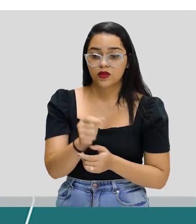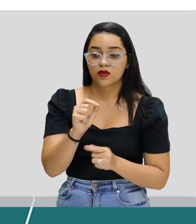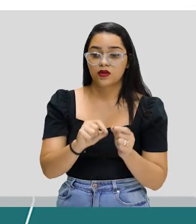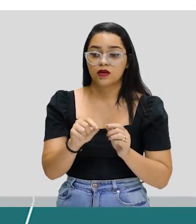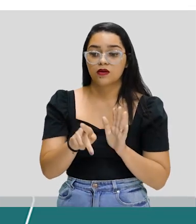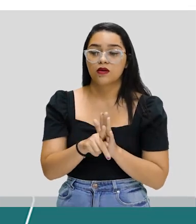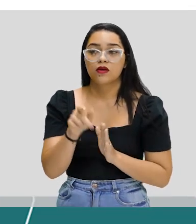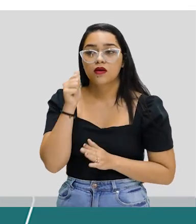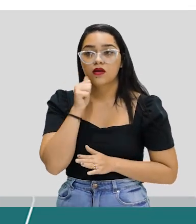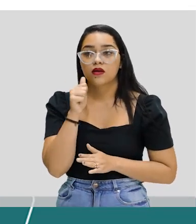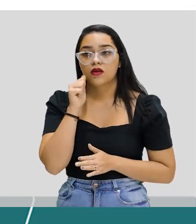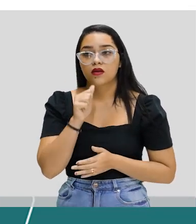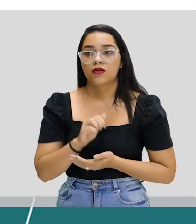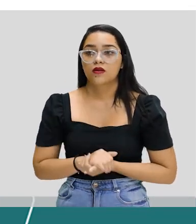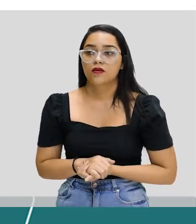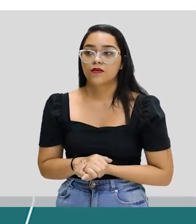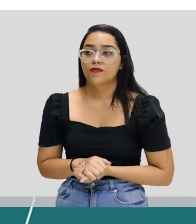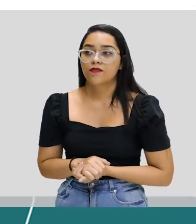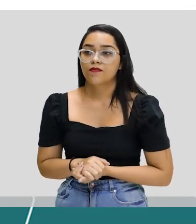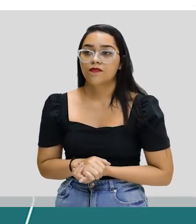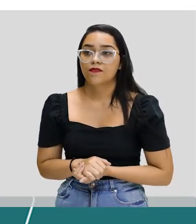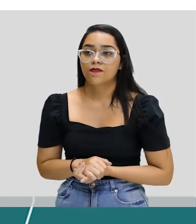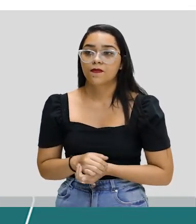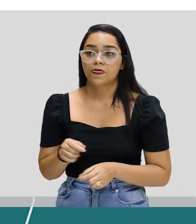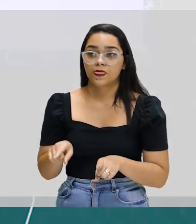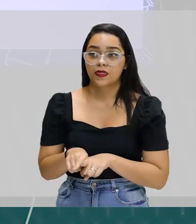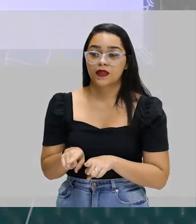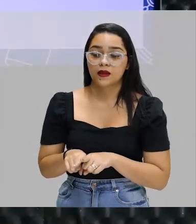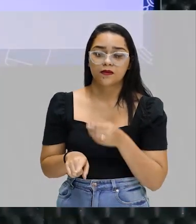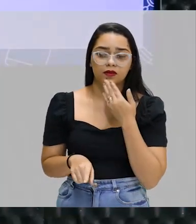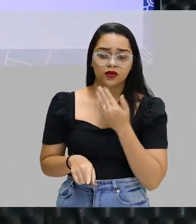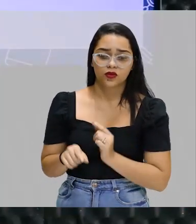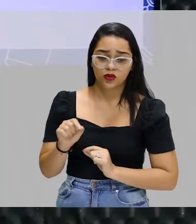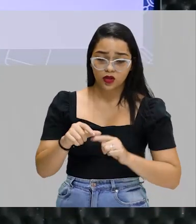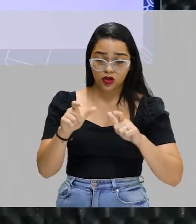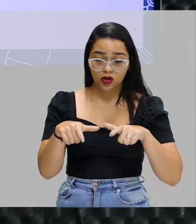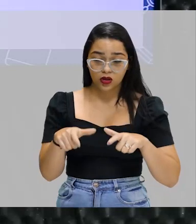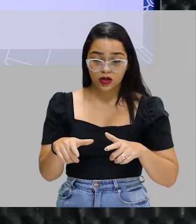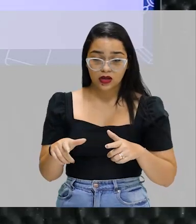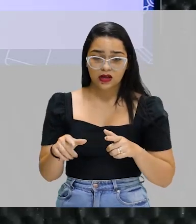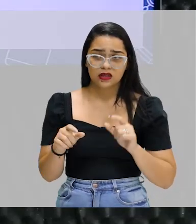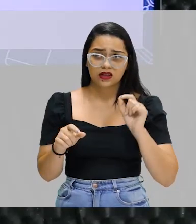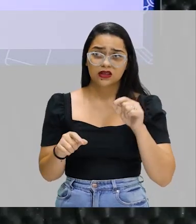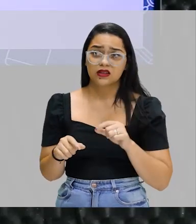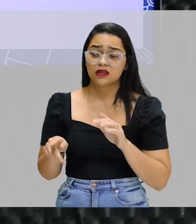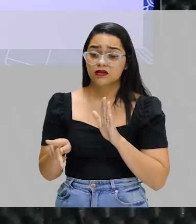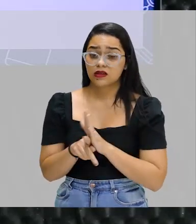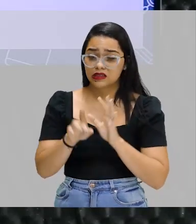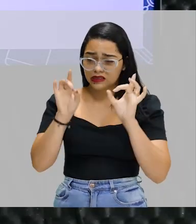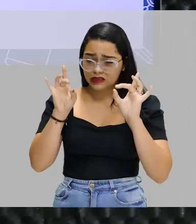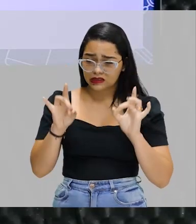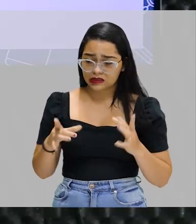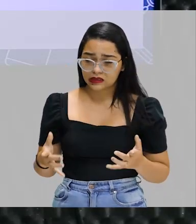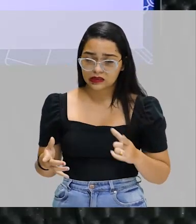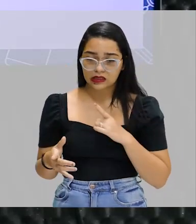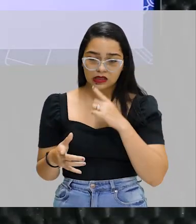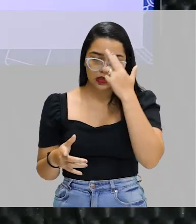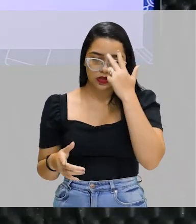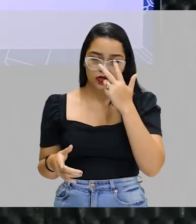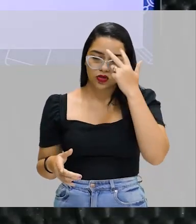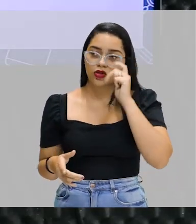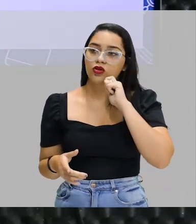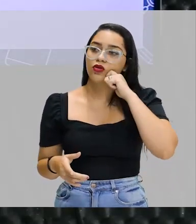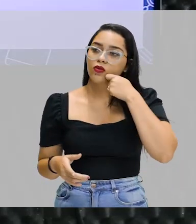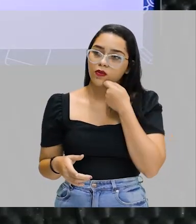era uma tarefa feminina. Então, a questão está me pedindo para localizar algo bem específico sobre a história do